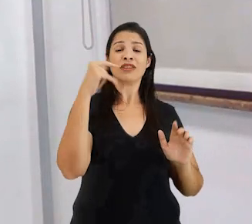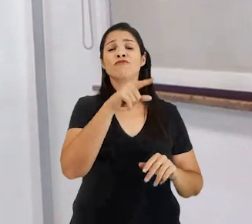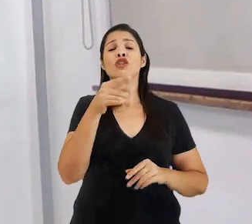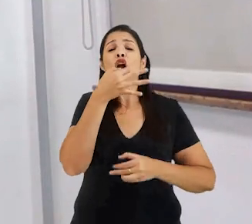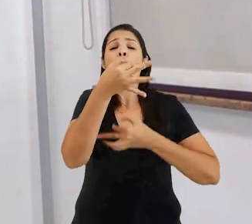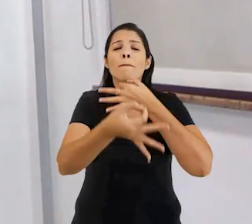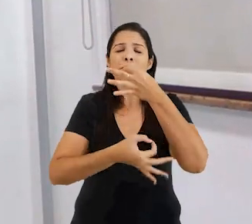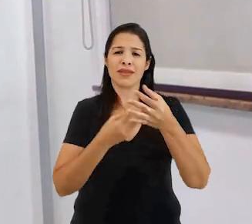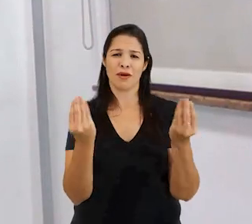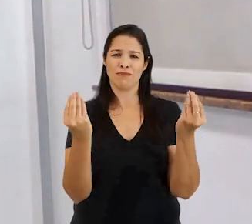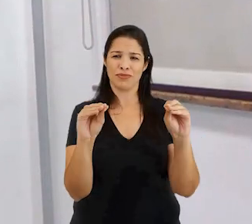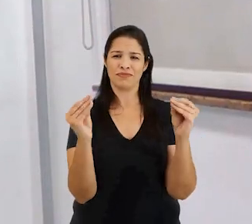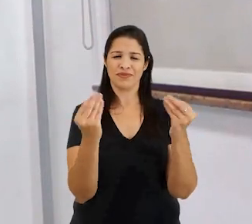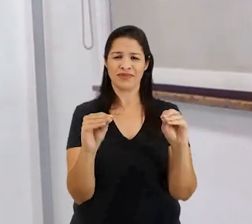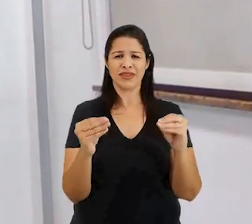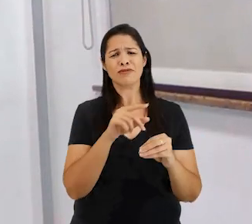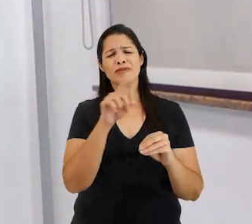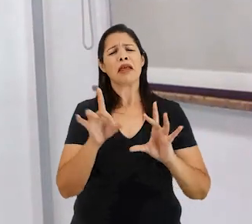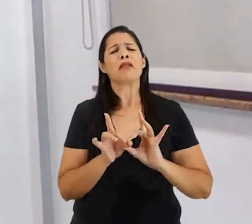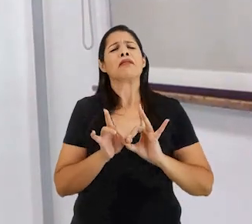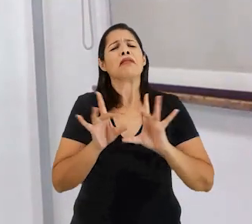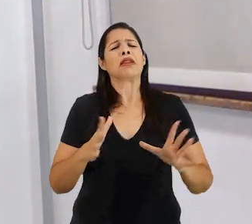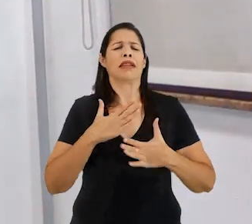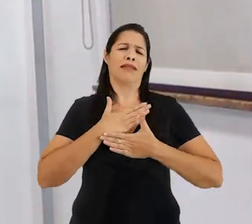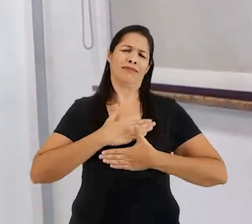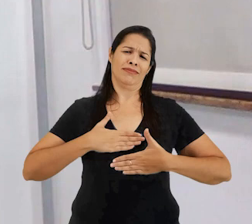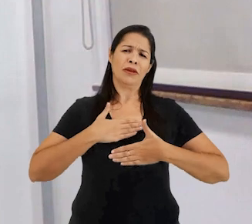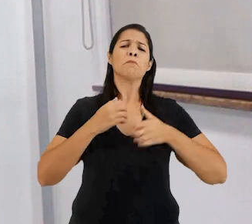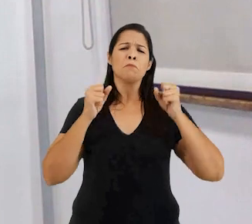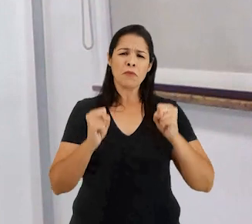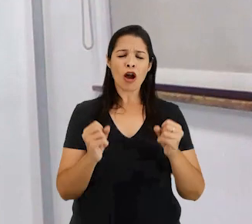público. Portanto, sintam-se à vontade em deixar os seus